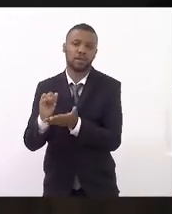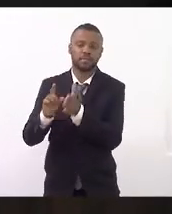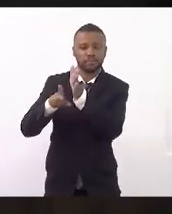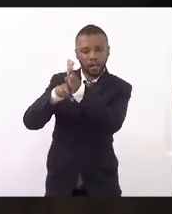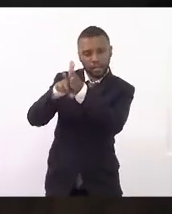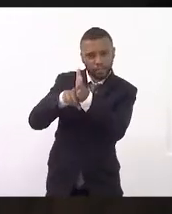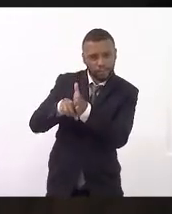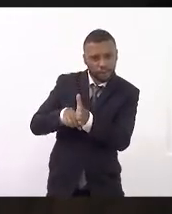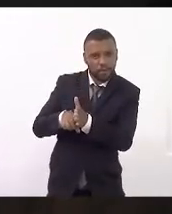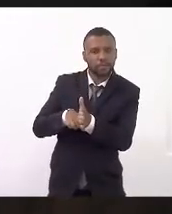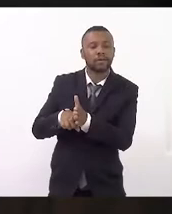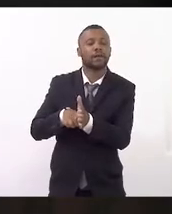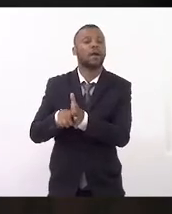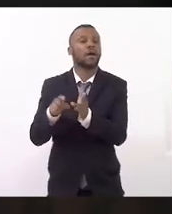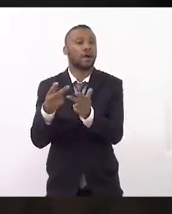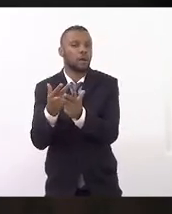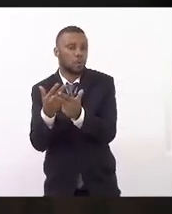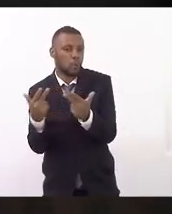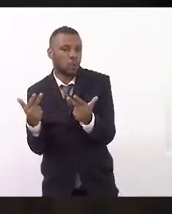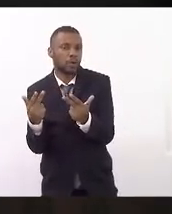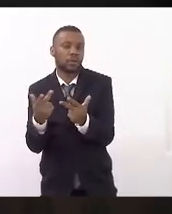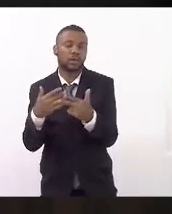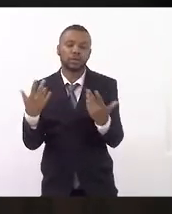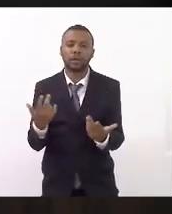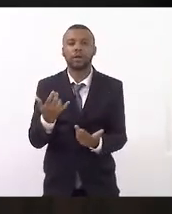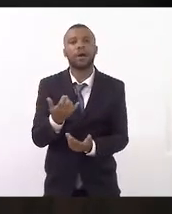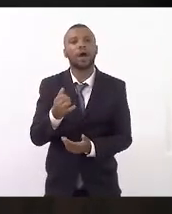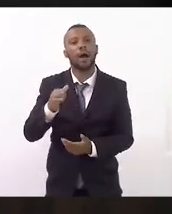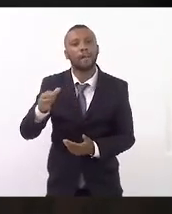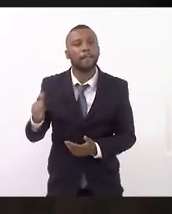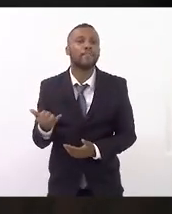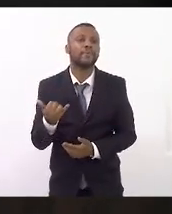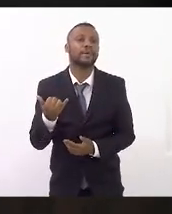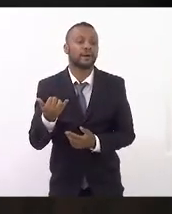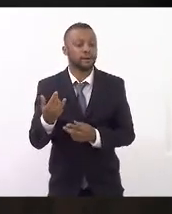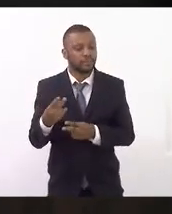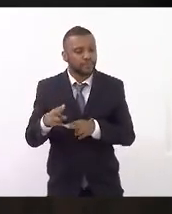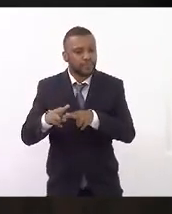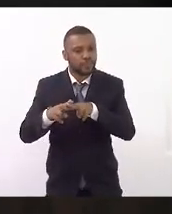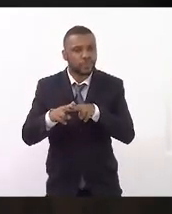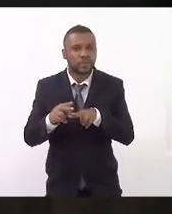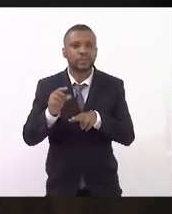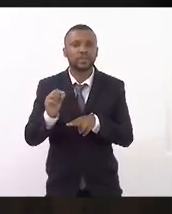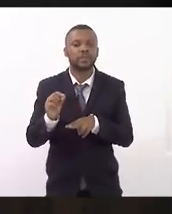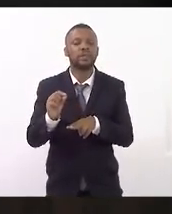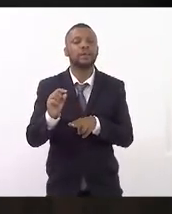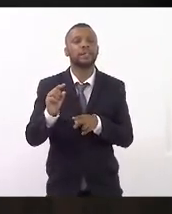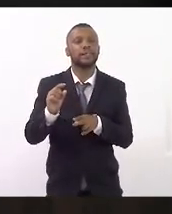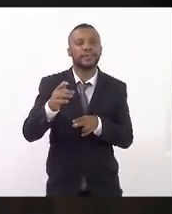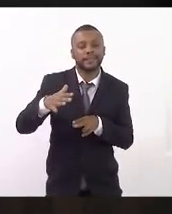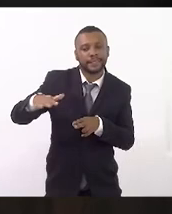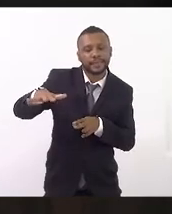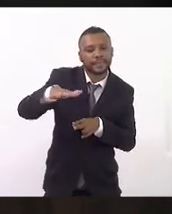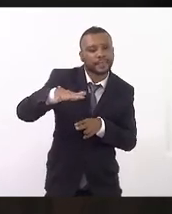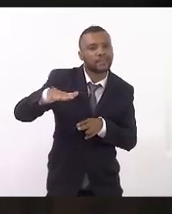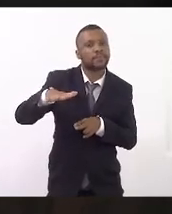Eu estou aproveitando, porque por conta dessa negativa da